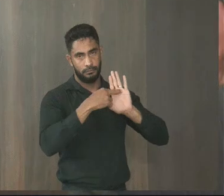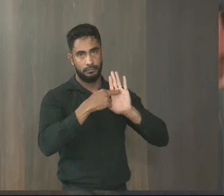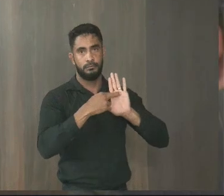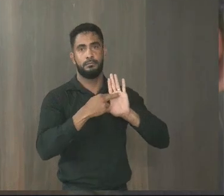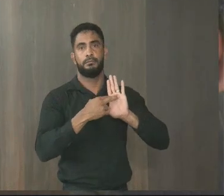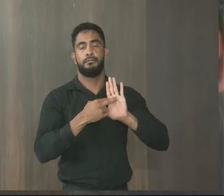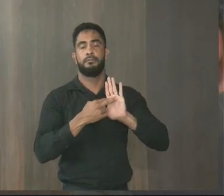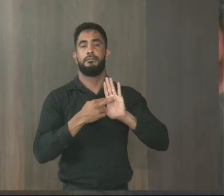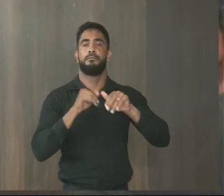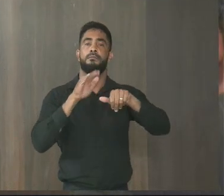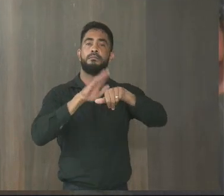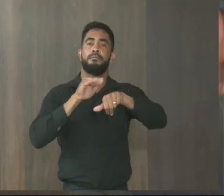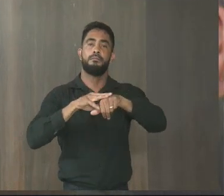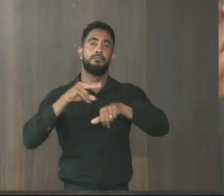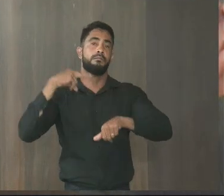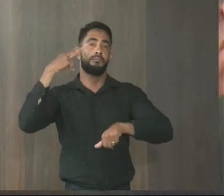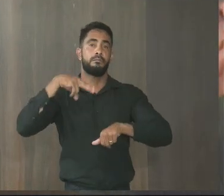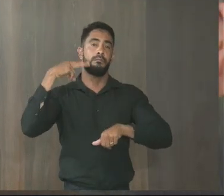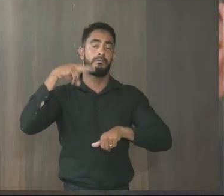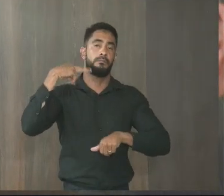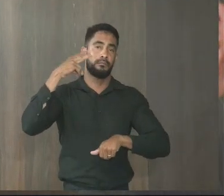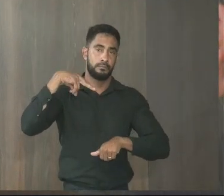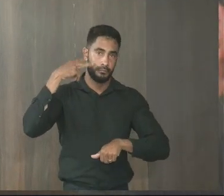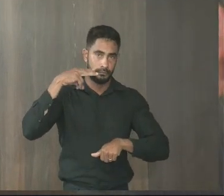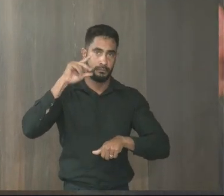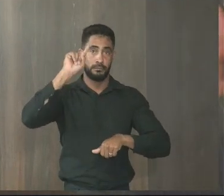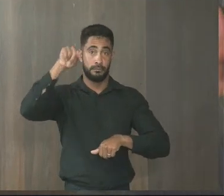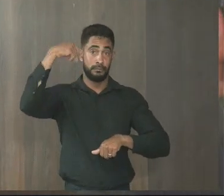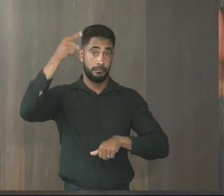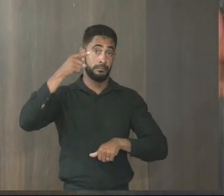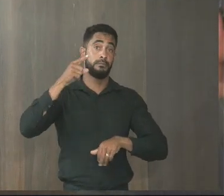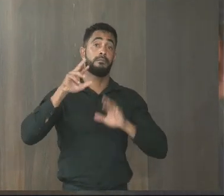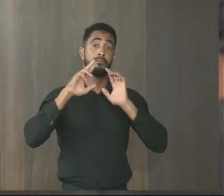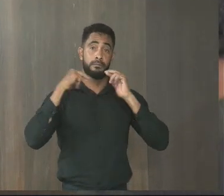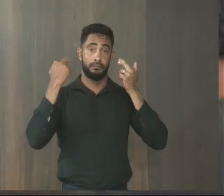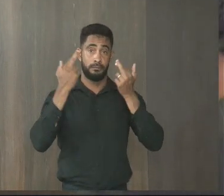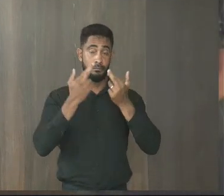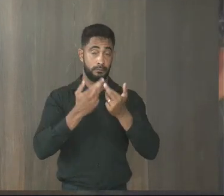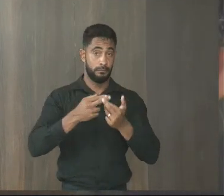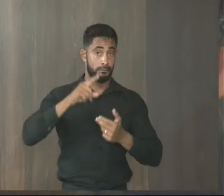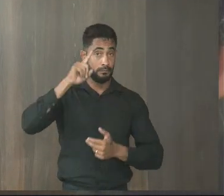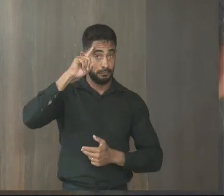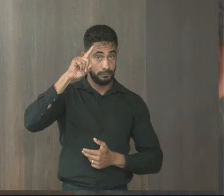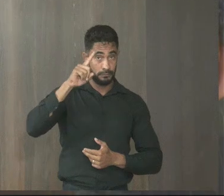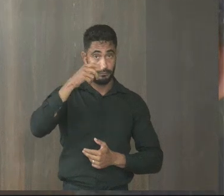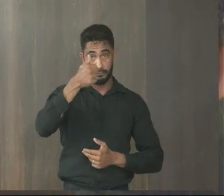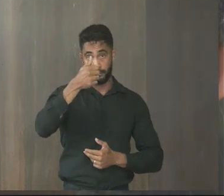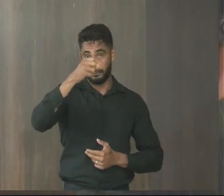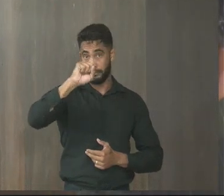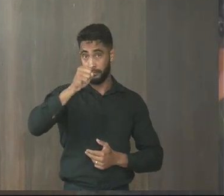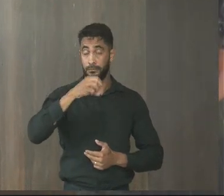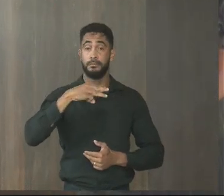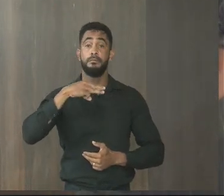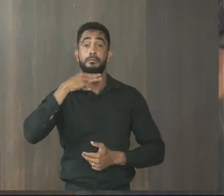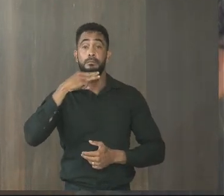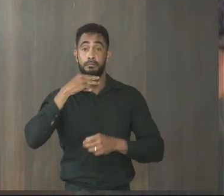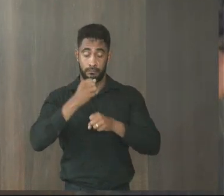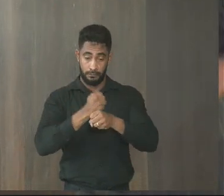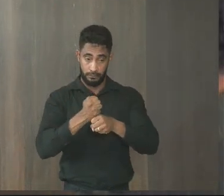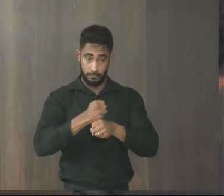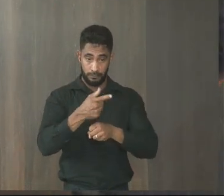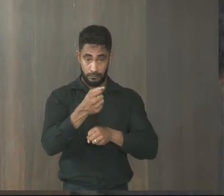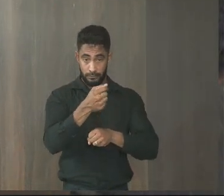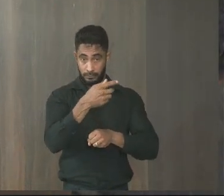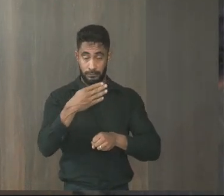casa. Convoco os vereadores para a próxima reunião ordinária deliberativa do dia 18 de março de 2024,